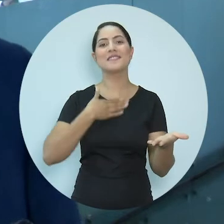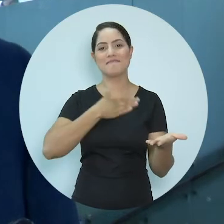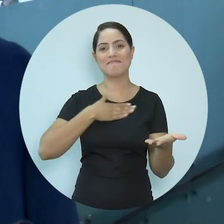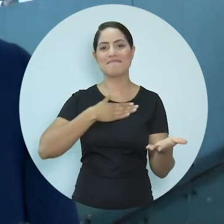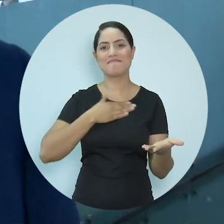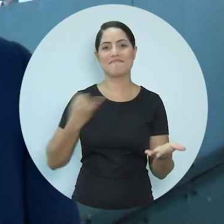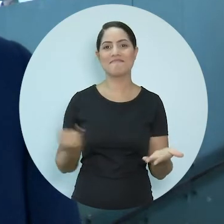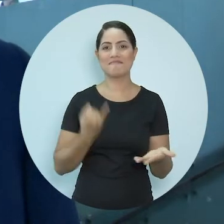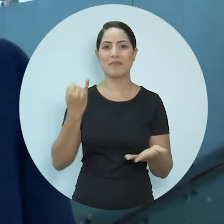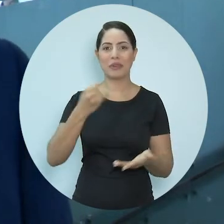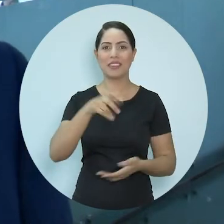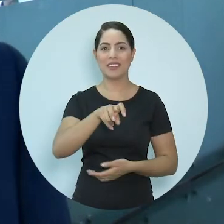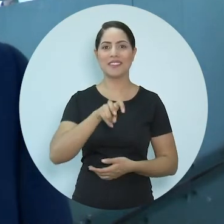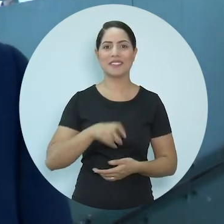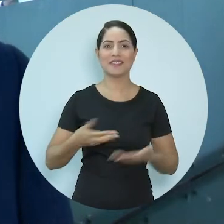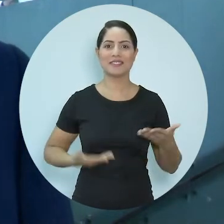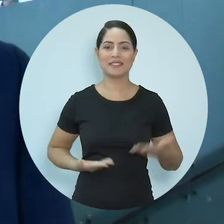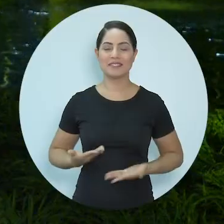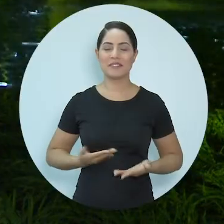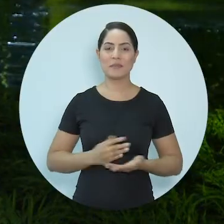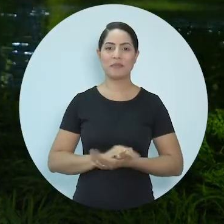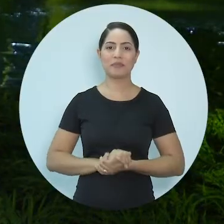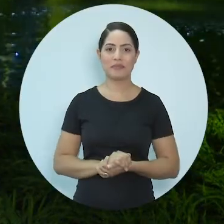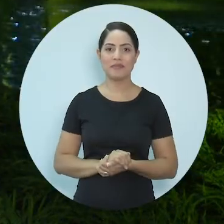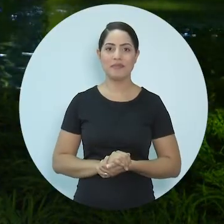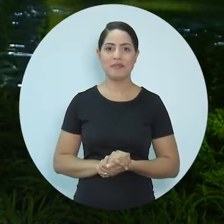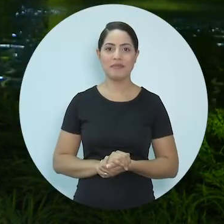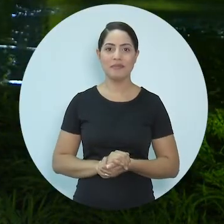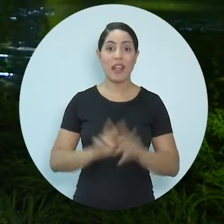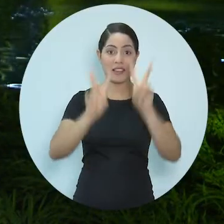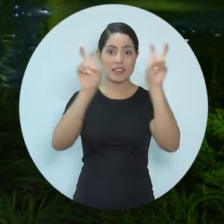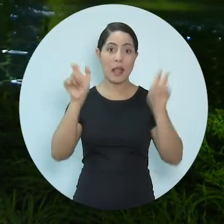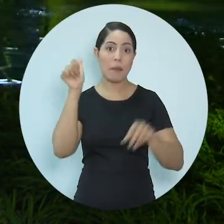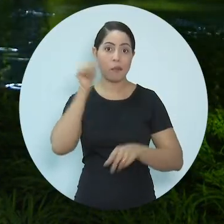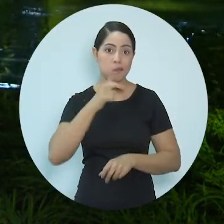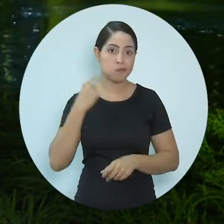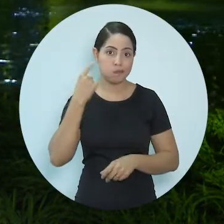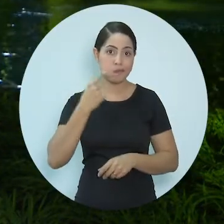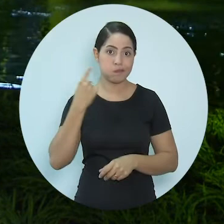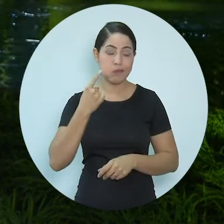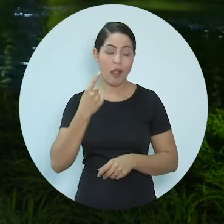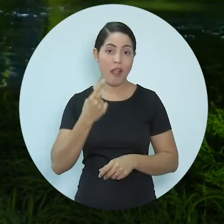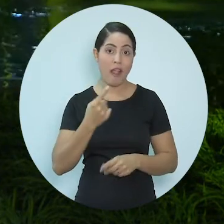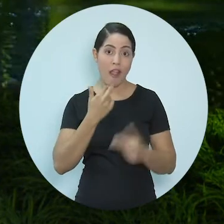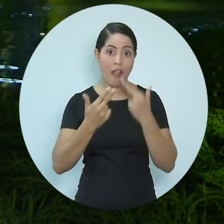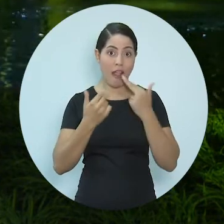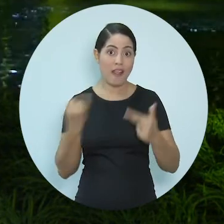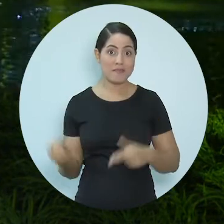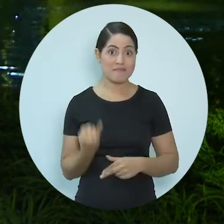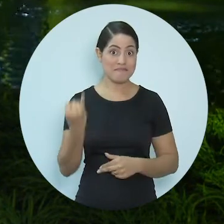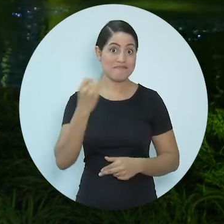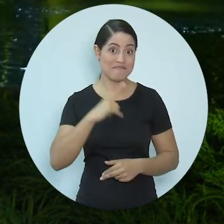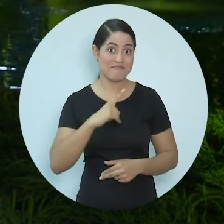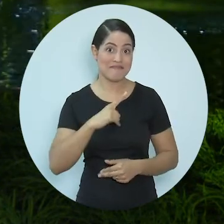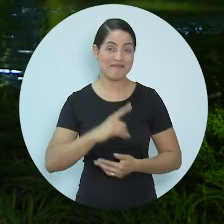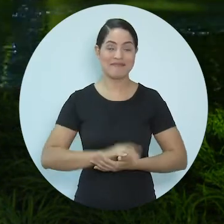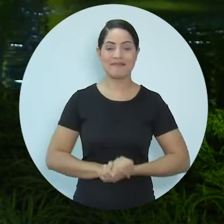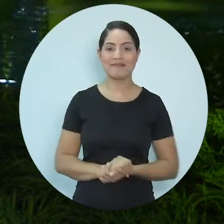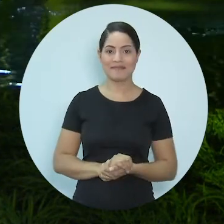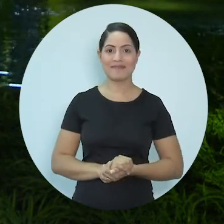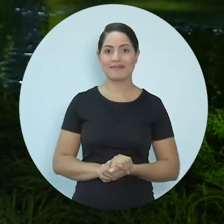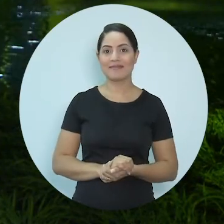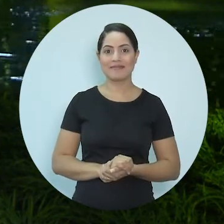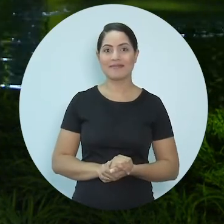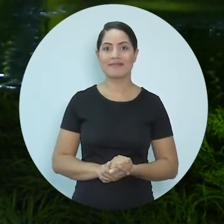o ministro Emanuel nessa importante função. Chegou a hora de falarmos sobre a mulher advogada. Tem notícia boa